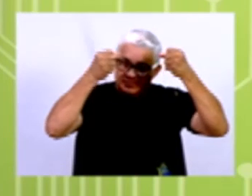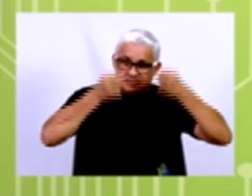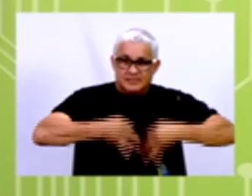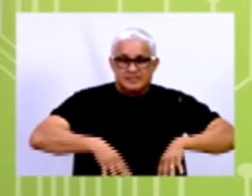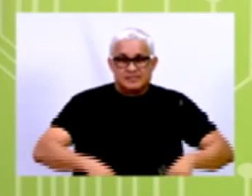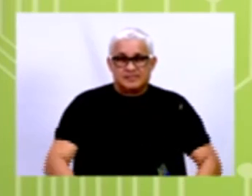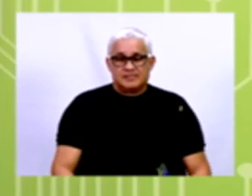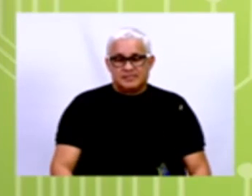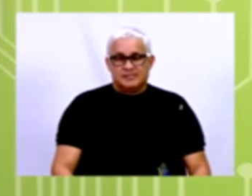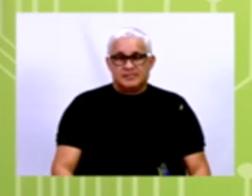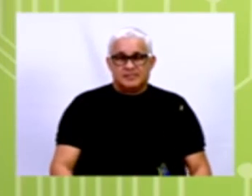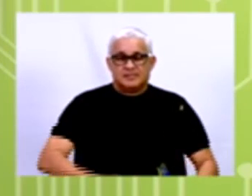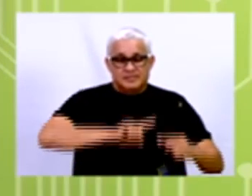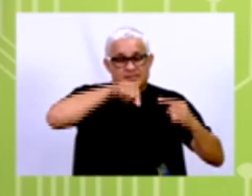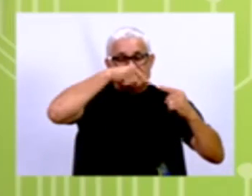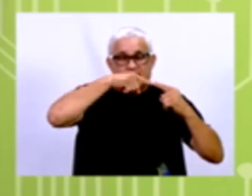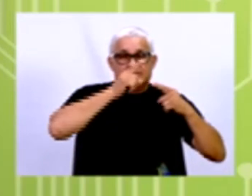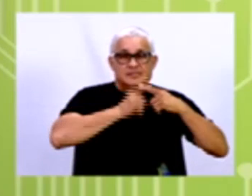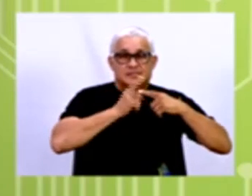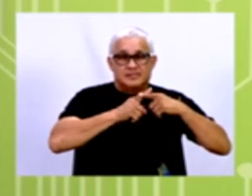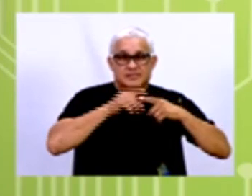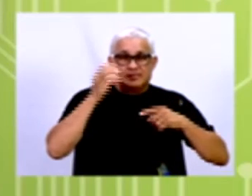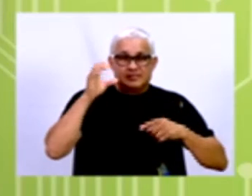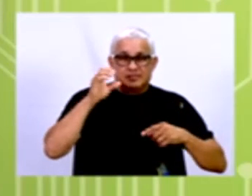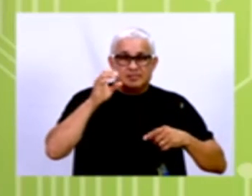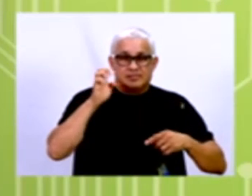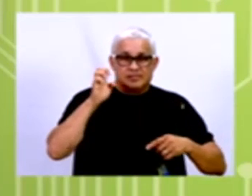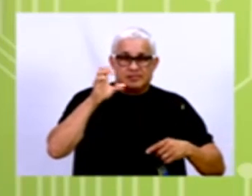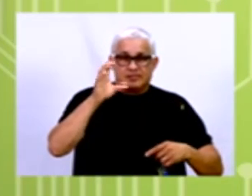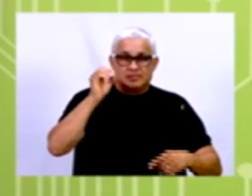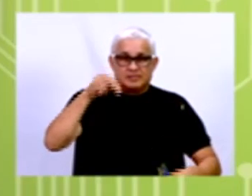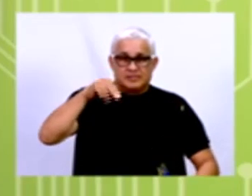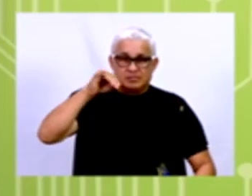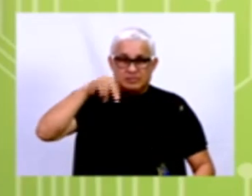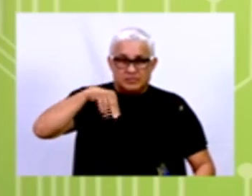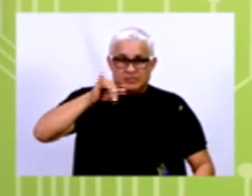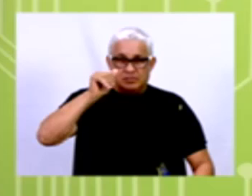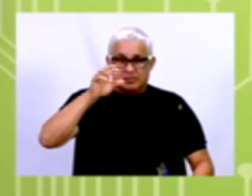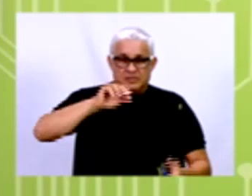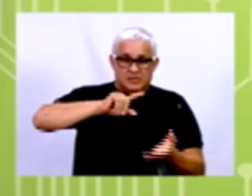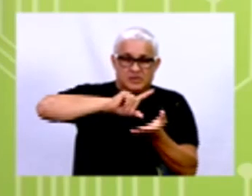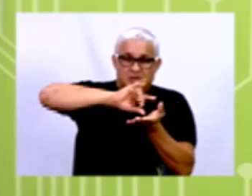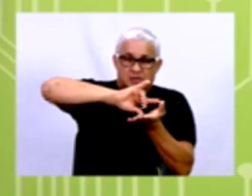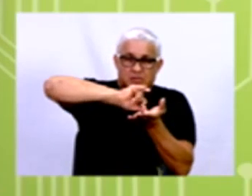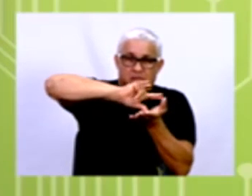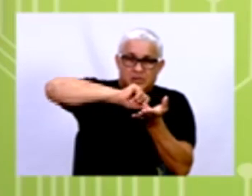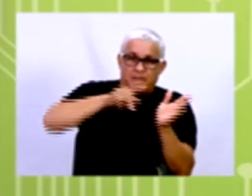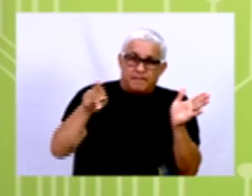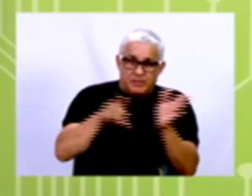de forma bastante objetiva porque a ciência econômica é a ciência do capitalismo. Ela estuda o sistema capitalista.